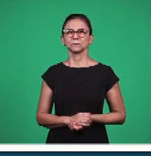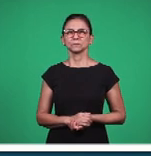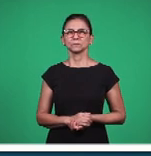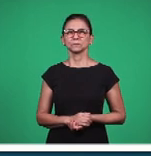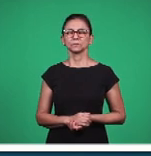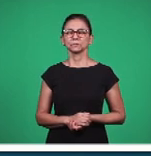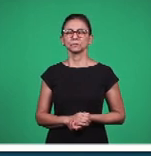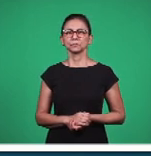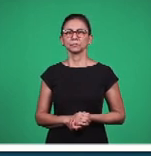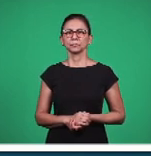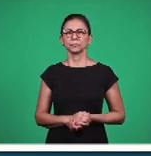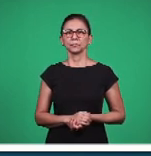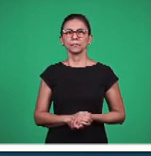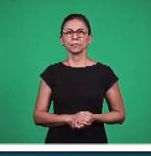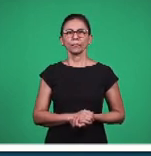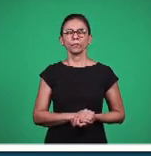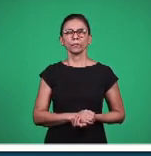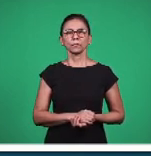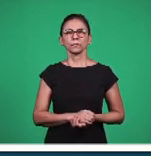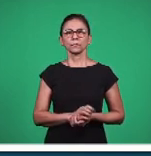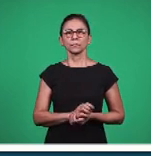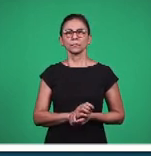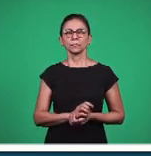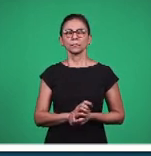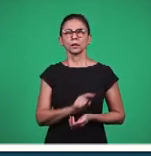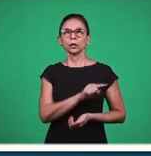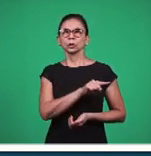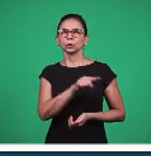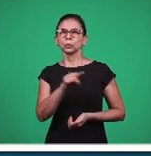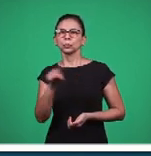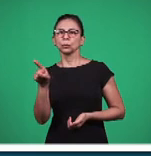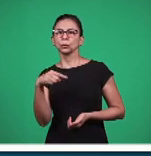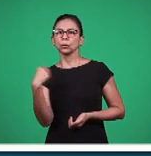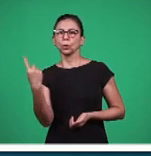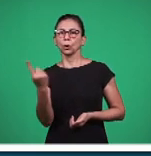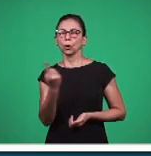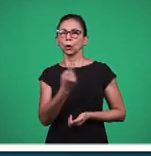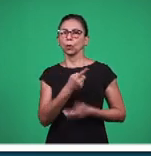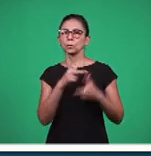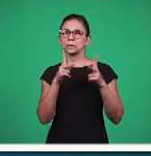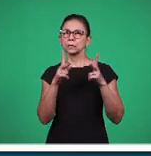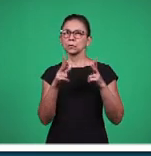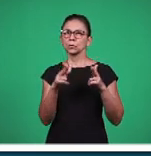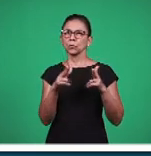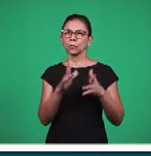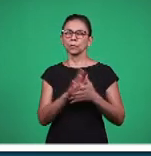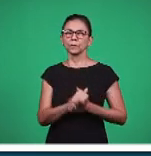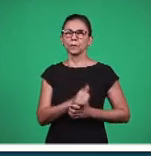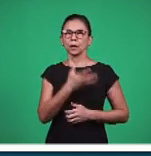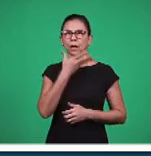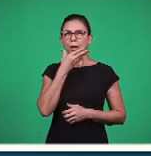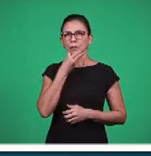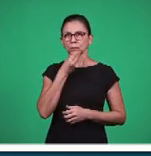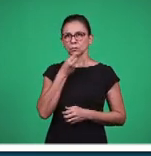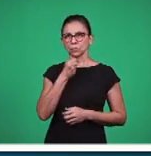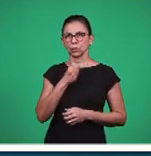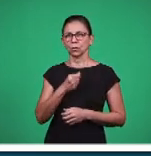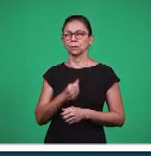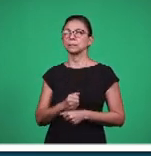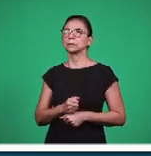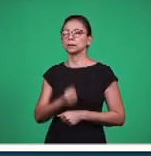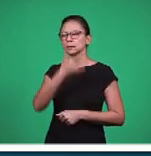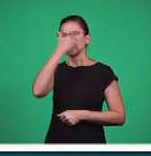Juntos. E sede vós semelhantes aos homens que esperam o seu